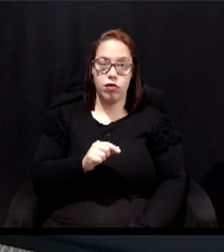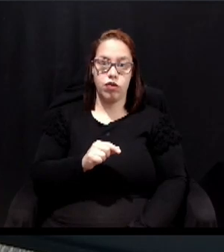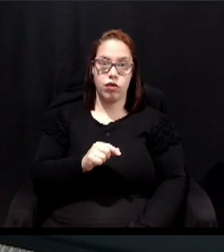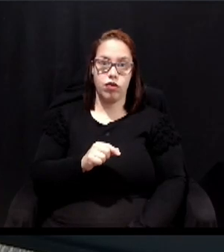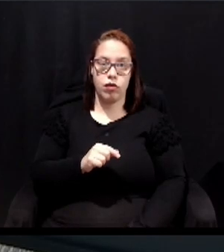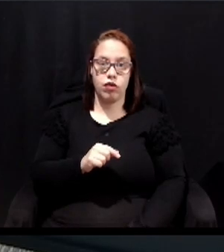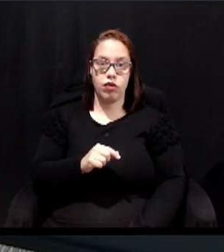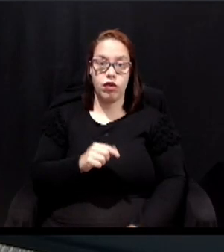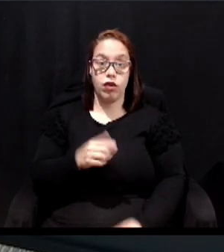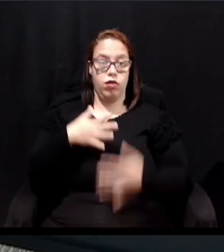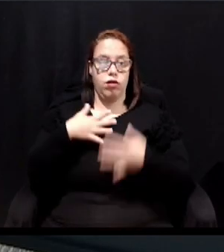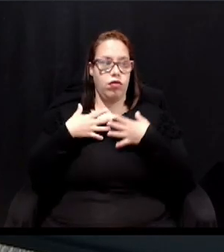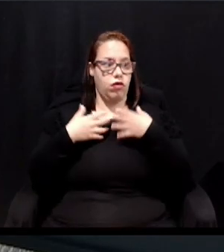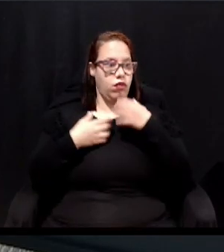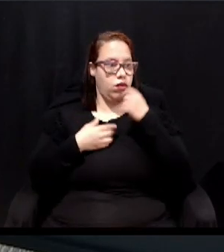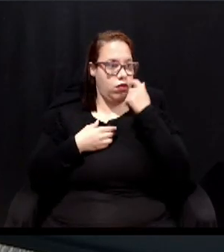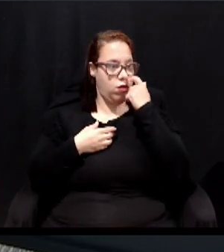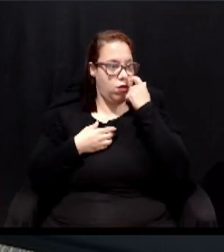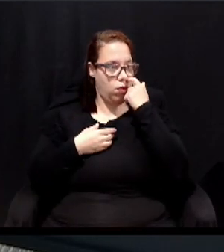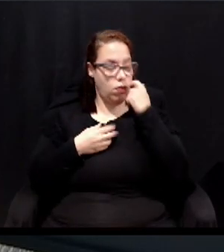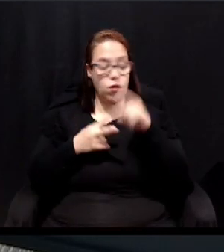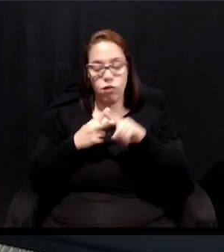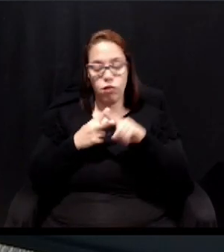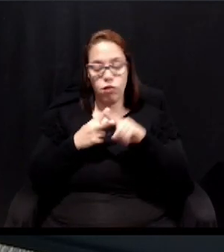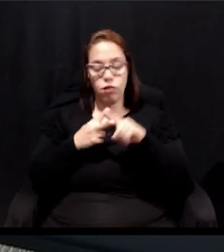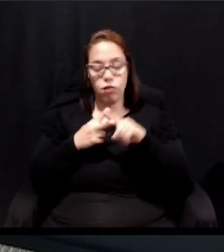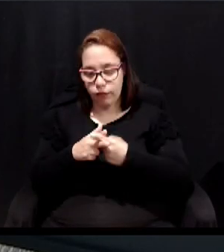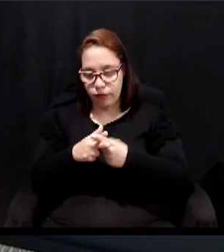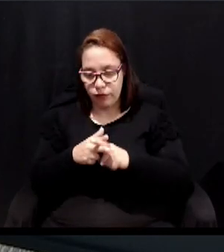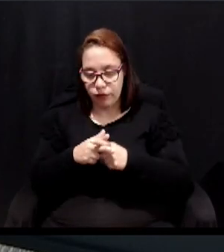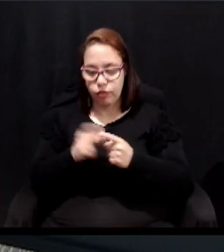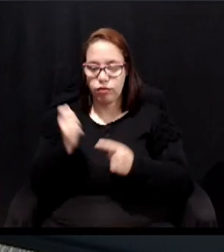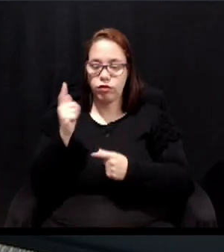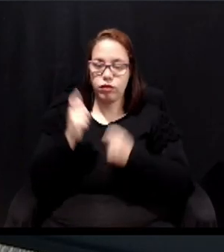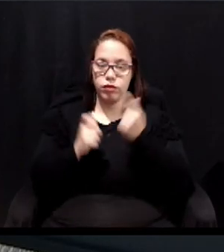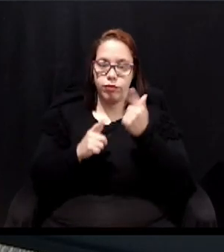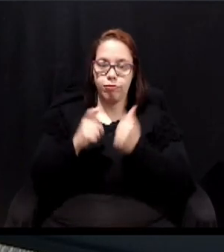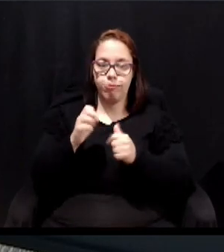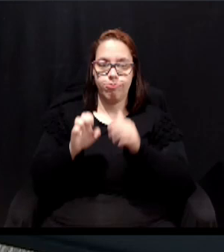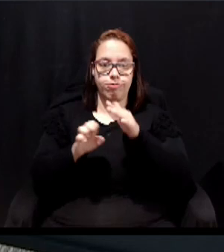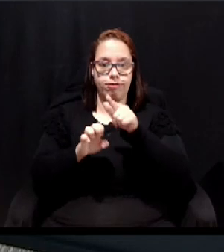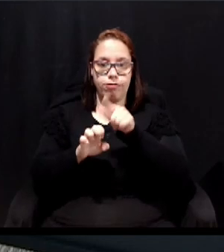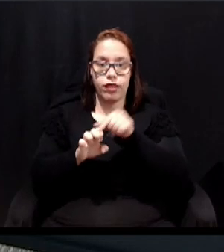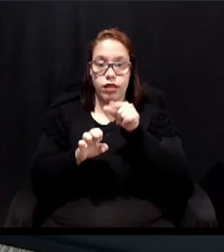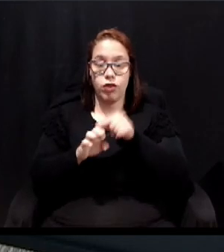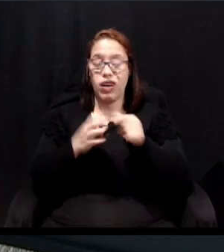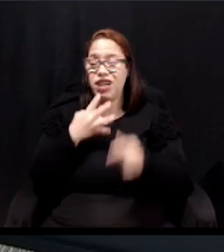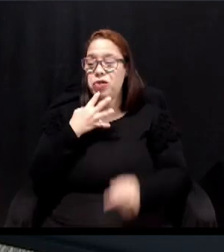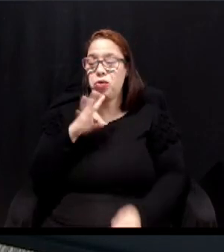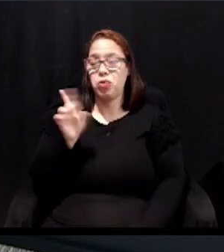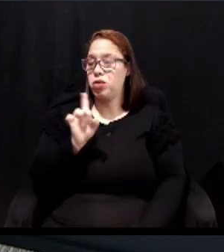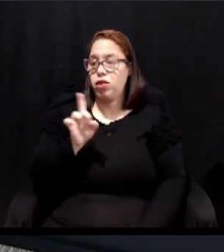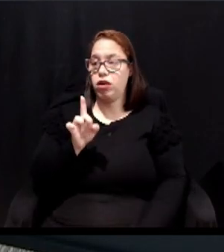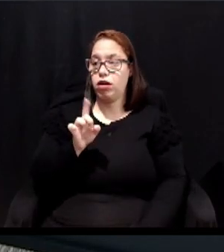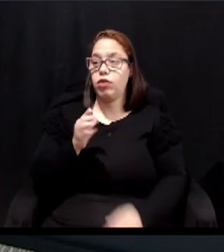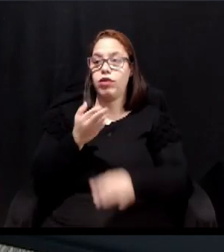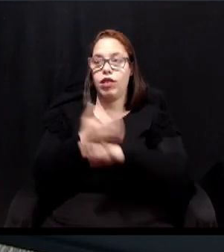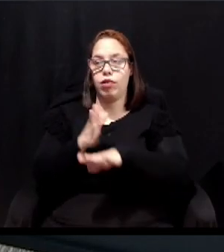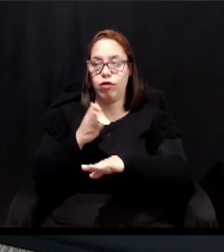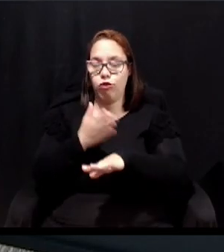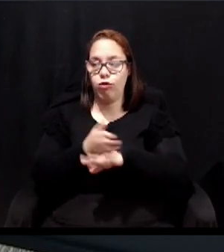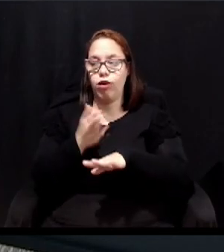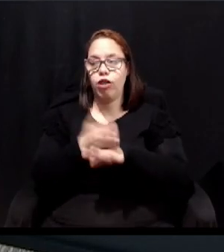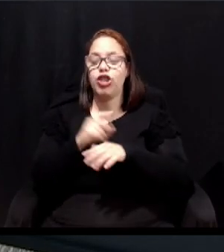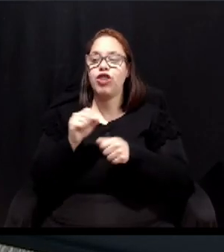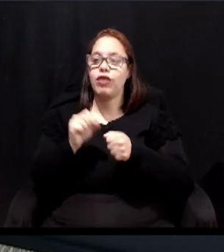Então, essas ferramentas, às vezes, o empresário não é que ele desconhece, mas ele não tem a prática de fazer aquilo. Então, se a